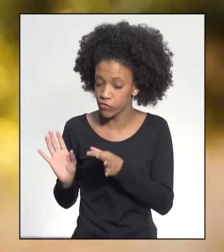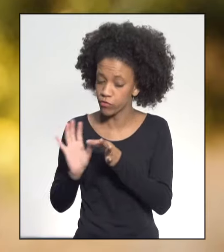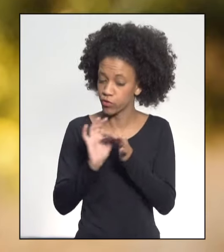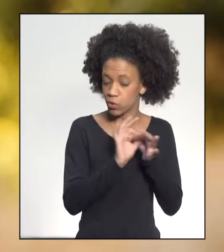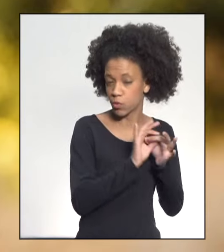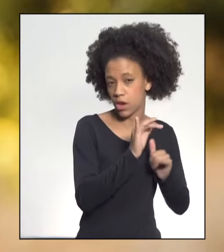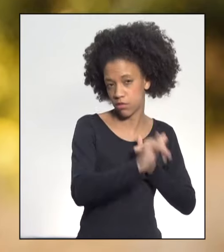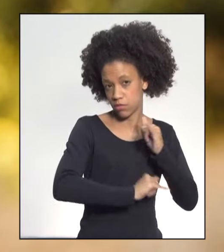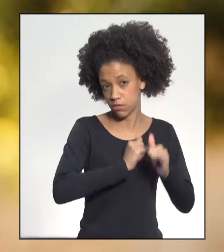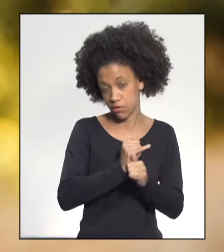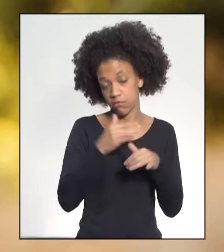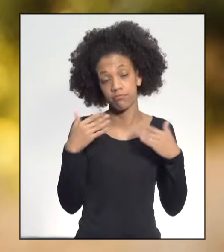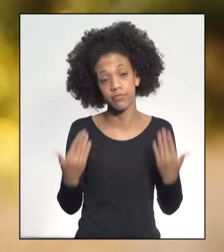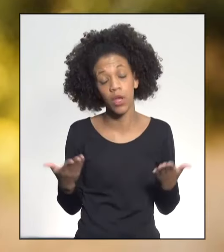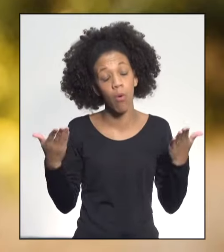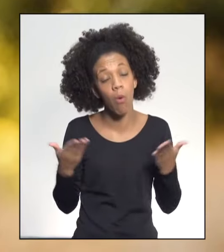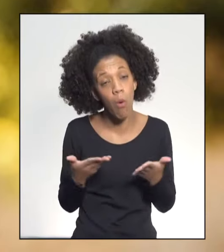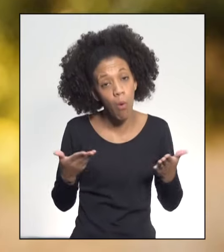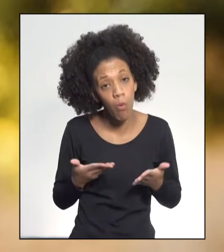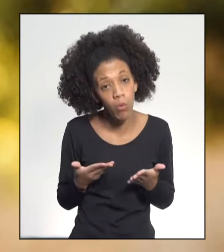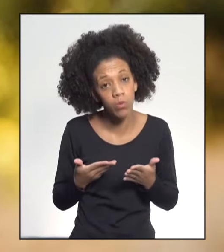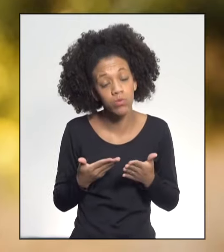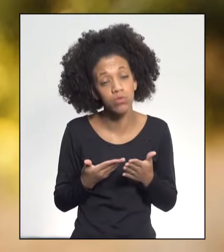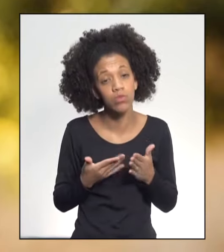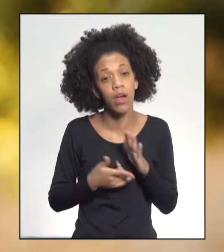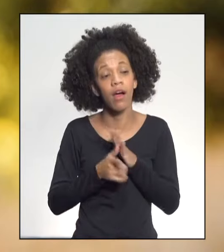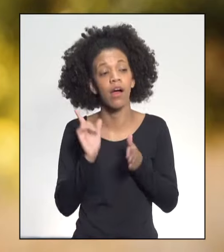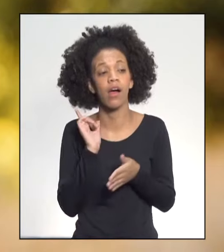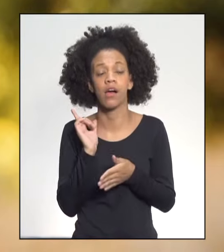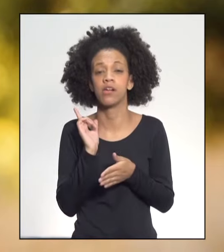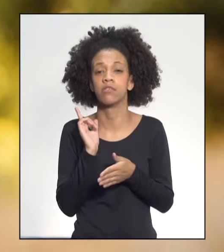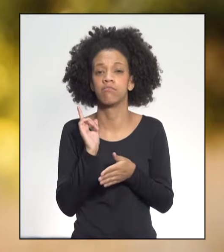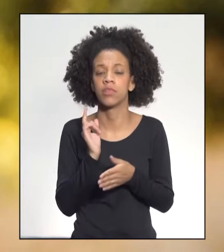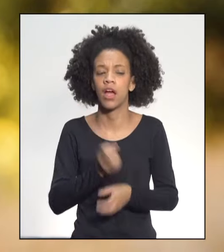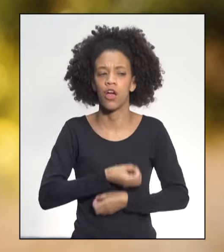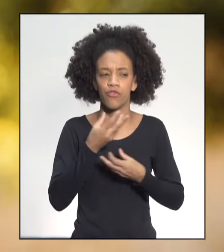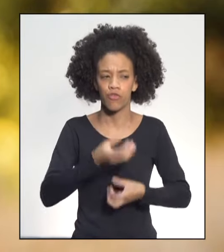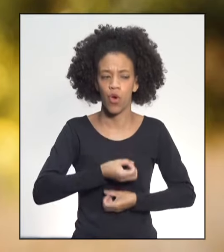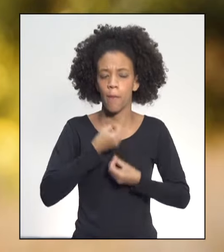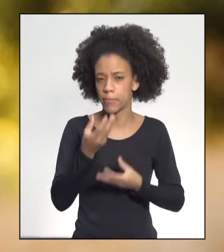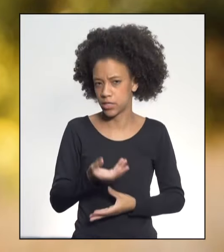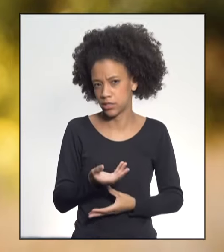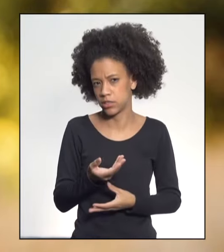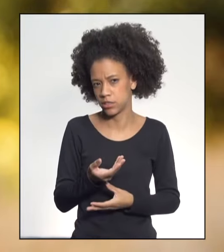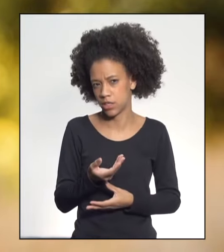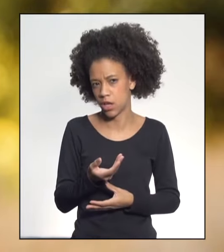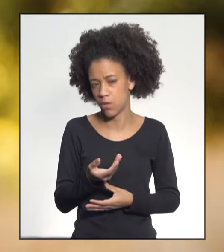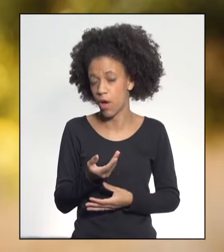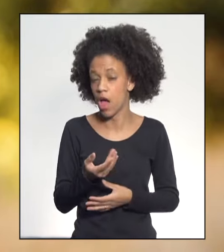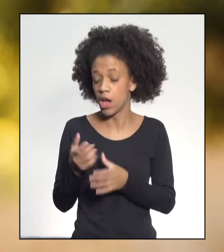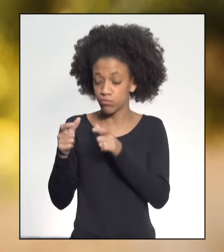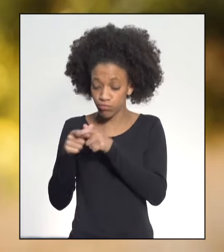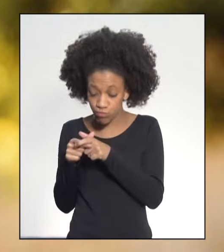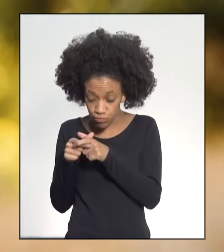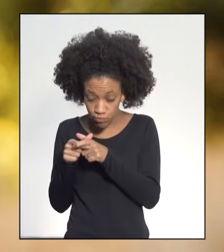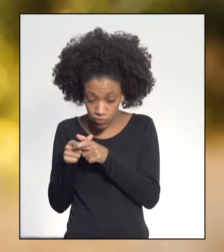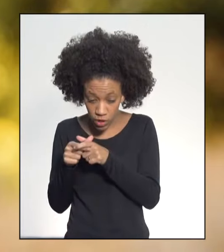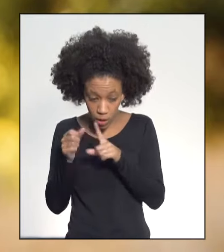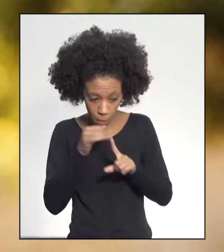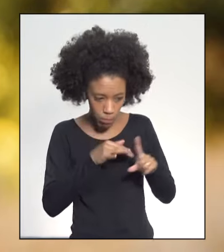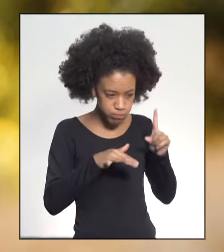internet. Então, enquanto antigamente, por geral, a informação era de poucos para muitos, Hoje, é de